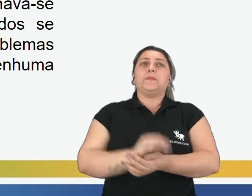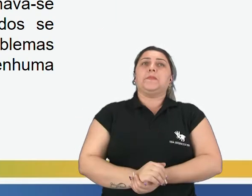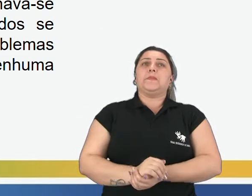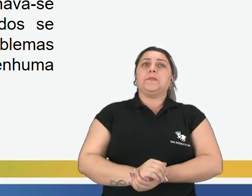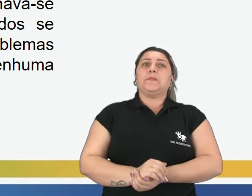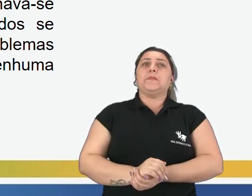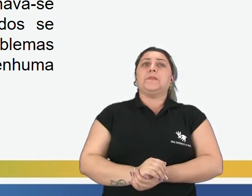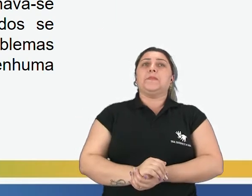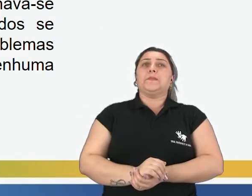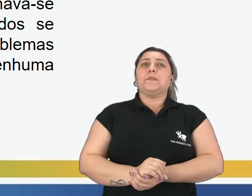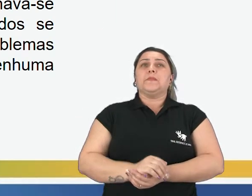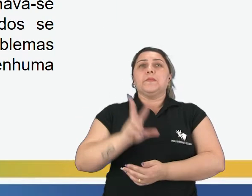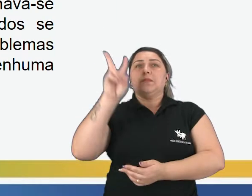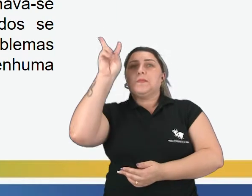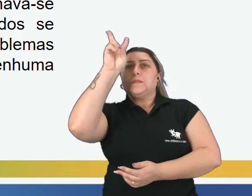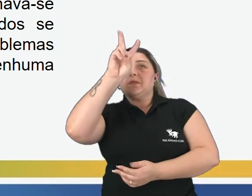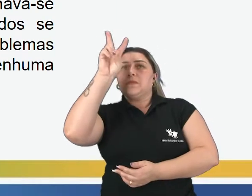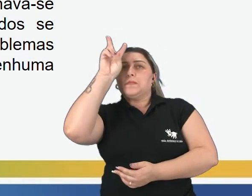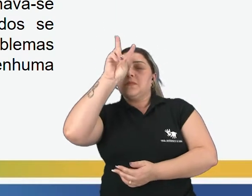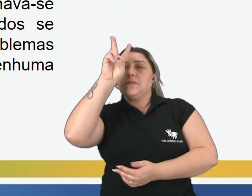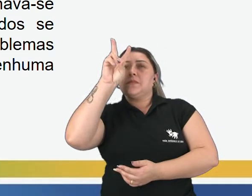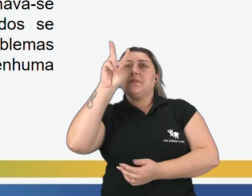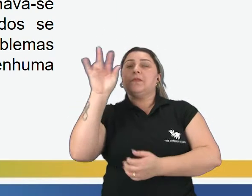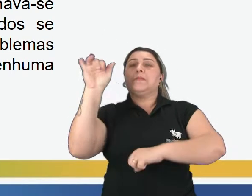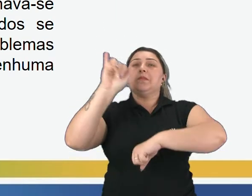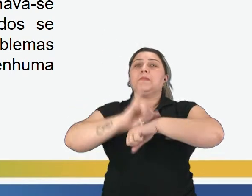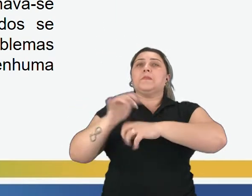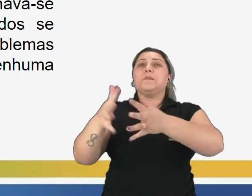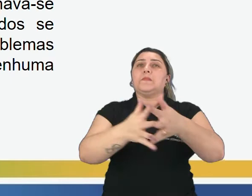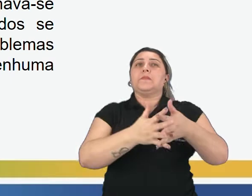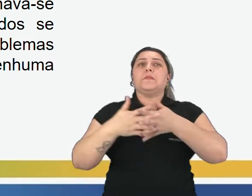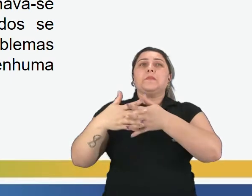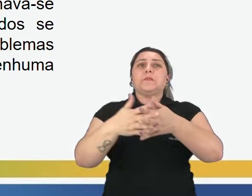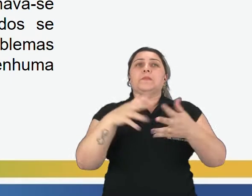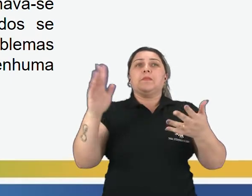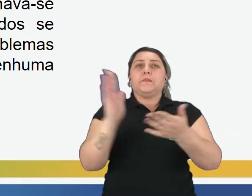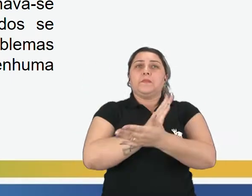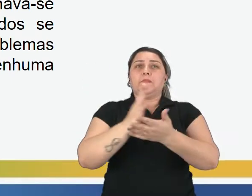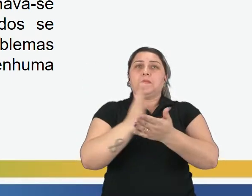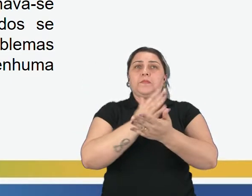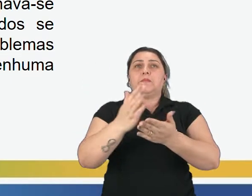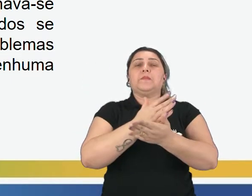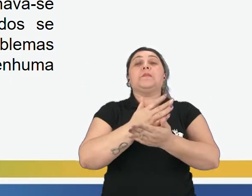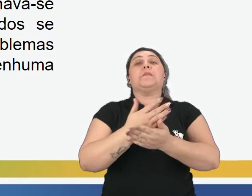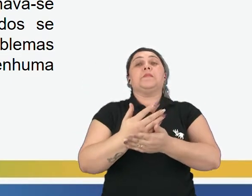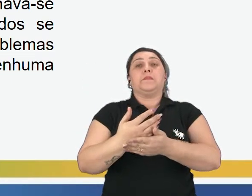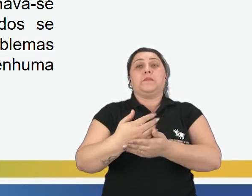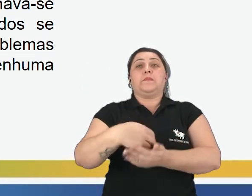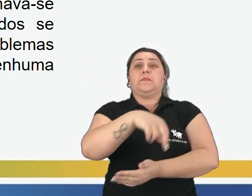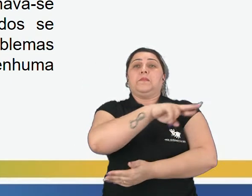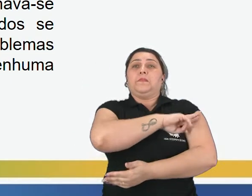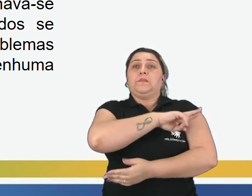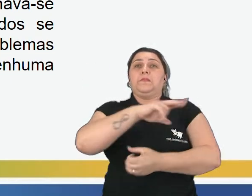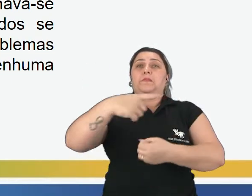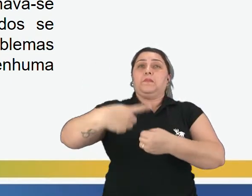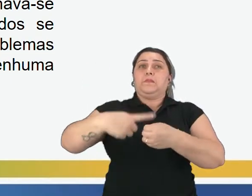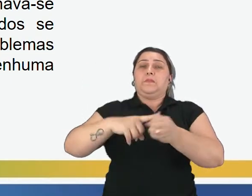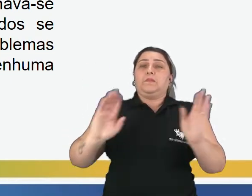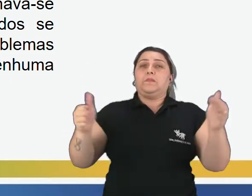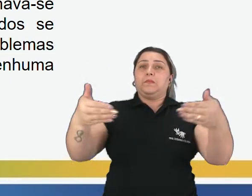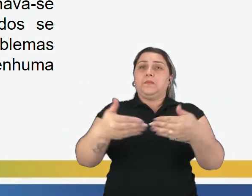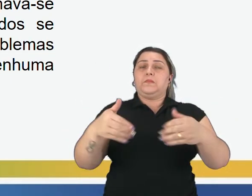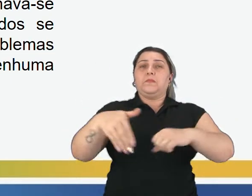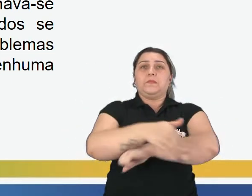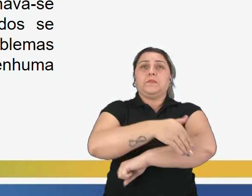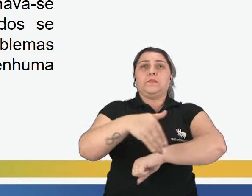época. Recordo-me de que em cima de um caminhão ficavam algumas autoridades do município. Fechava-se a